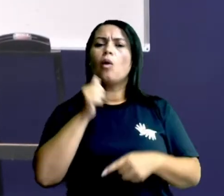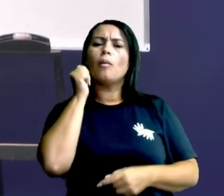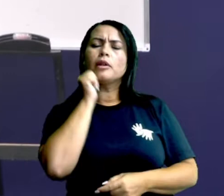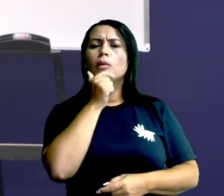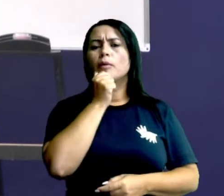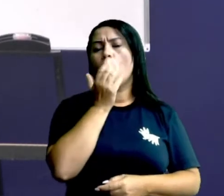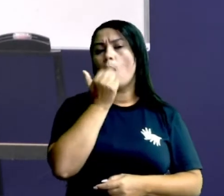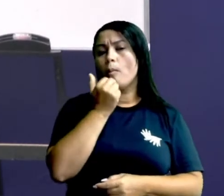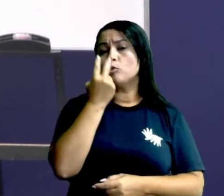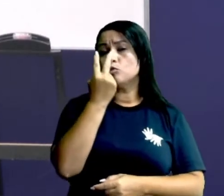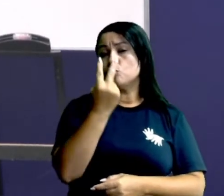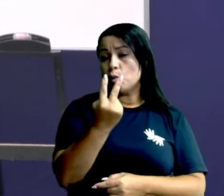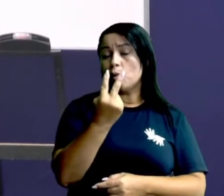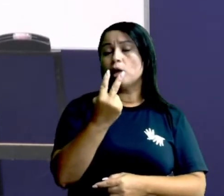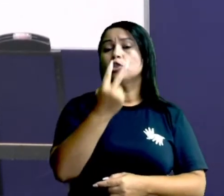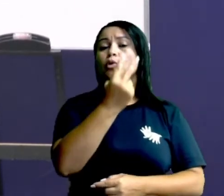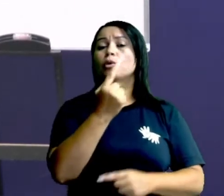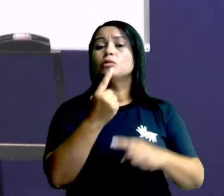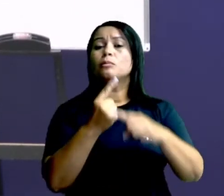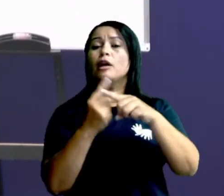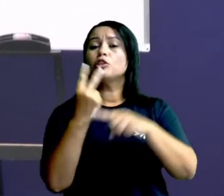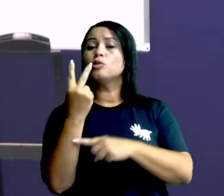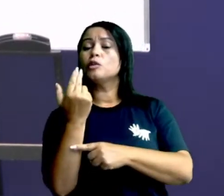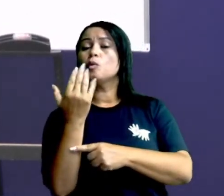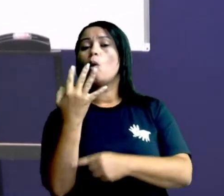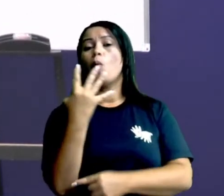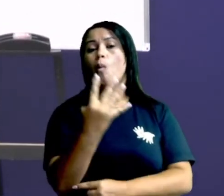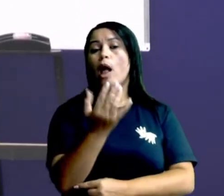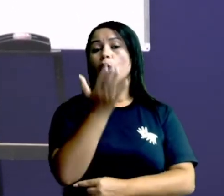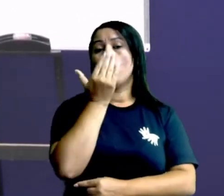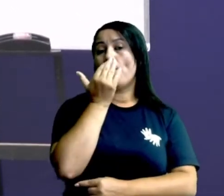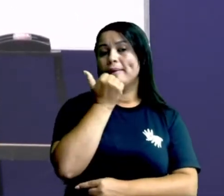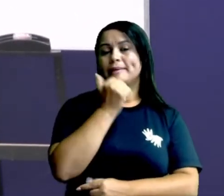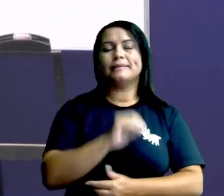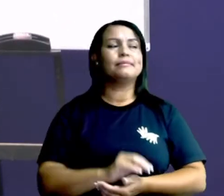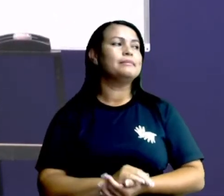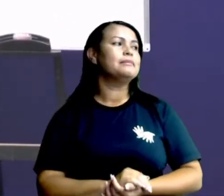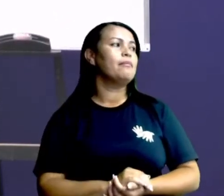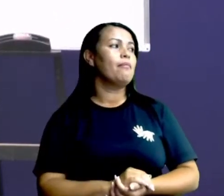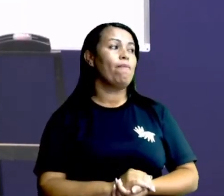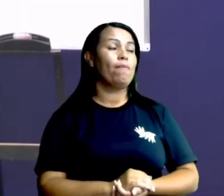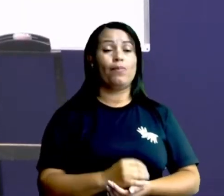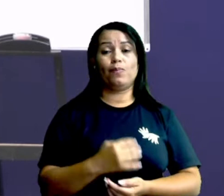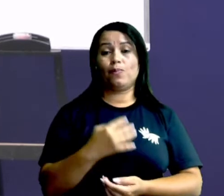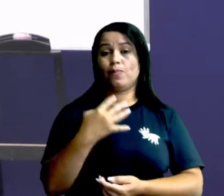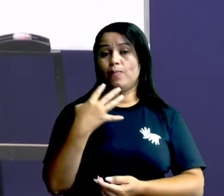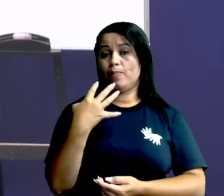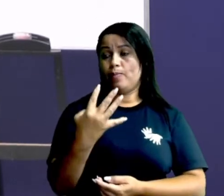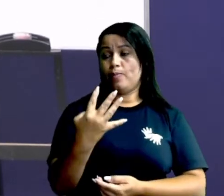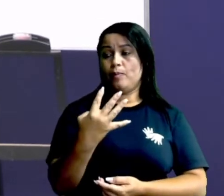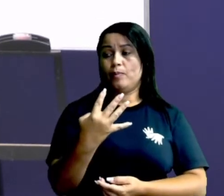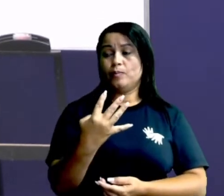2 mais 2 é 4. Então, o total foram 4 fatias consumidas. 4.